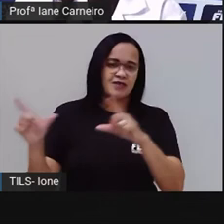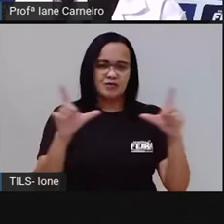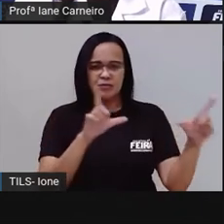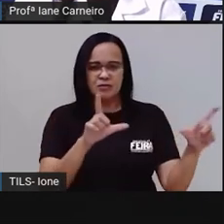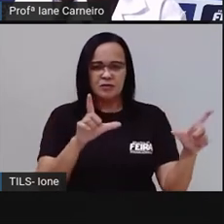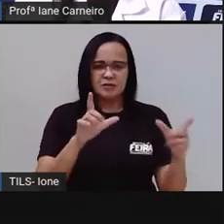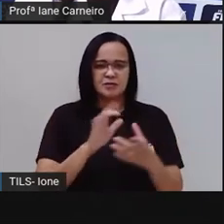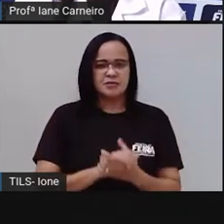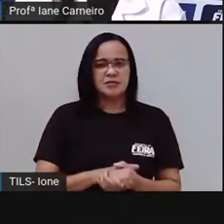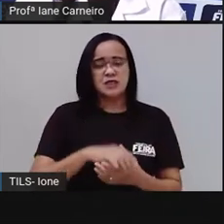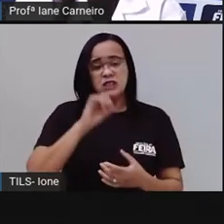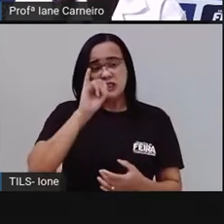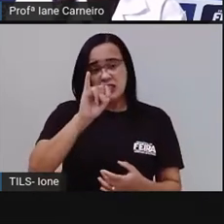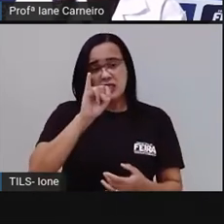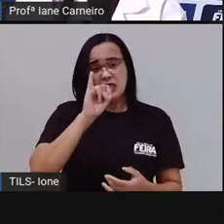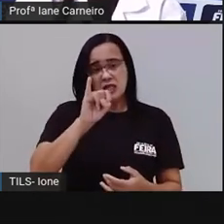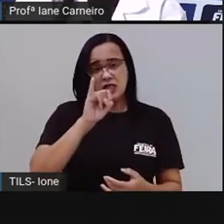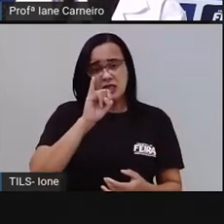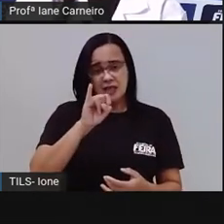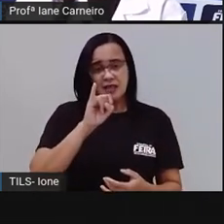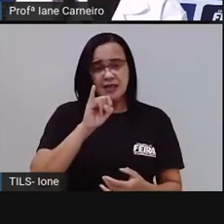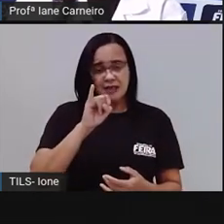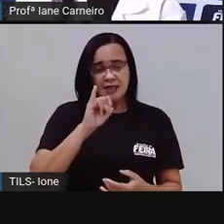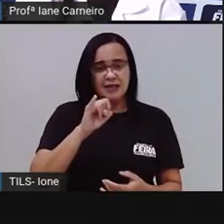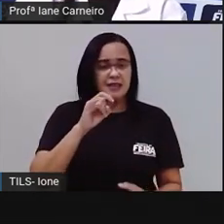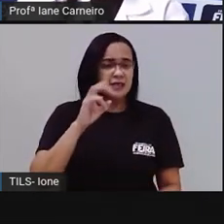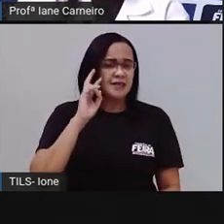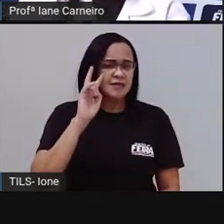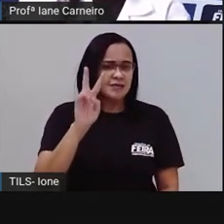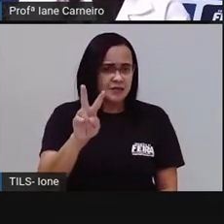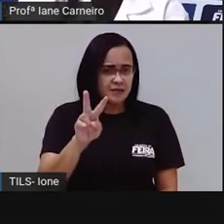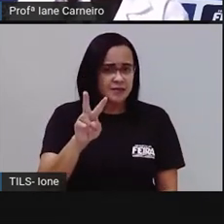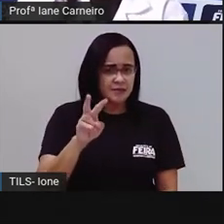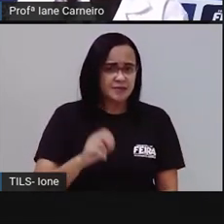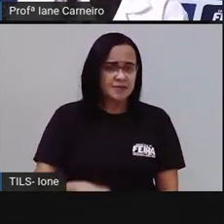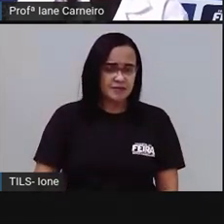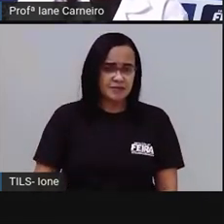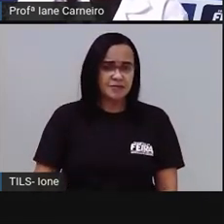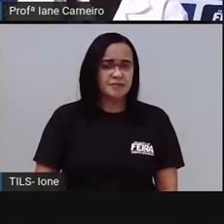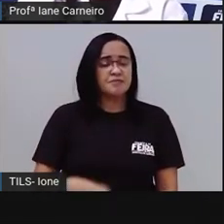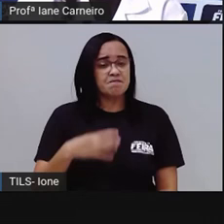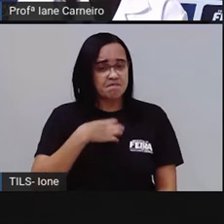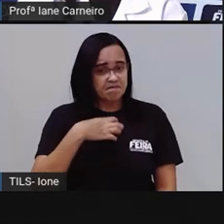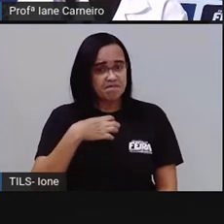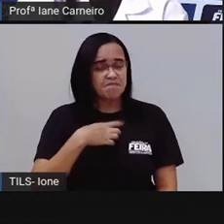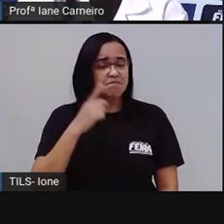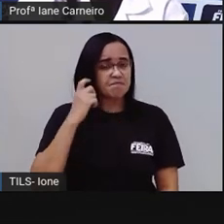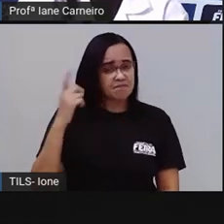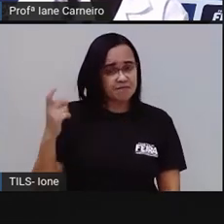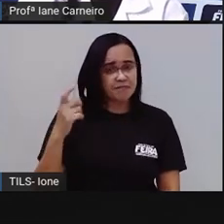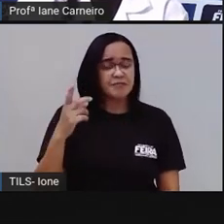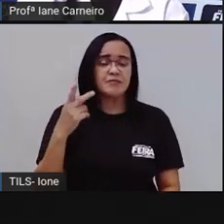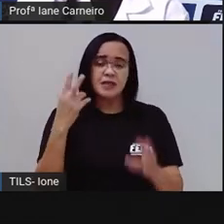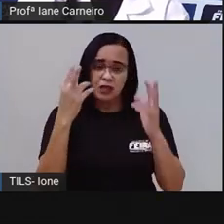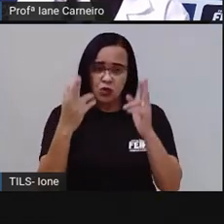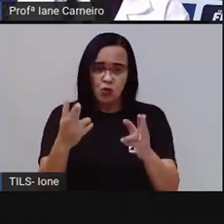Aqui a gente tem a letra I. O nome dela é I, o som que ela produz também é a letra I,